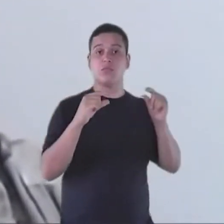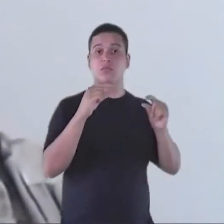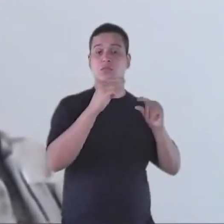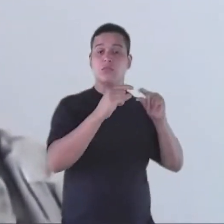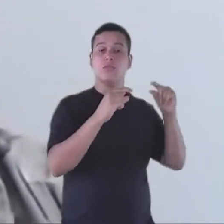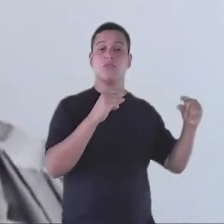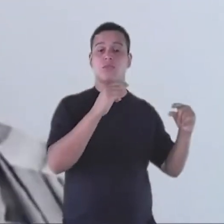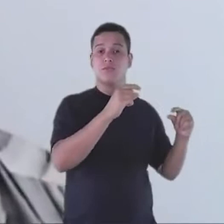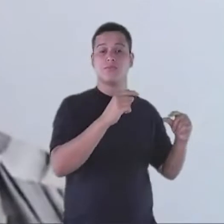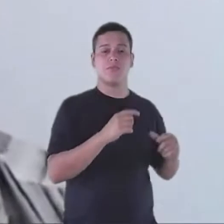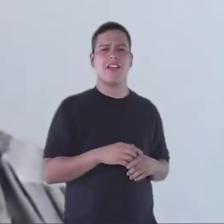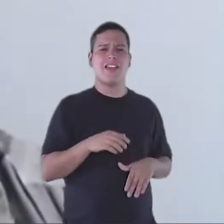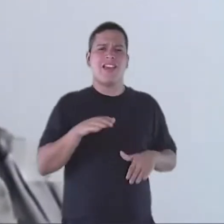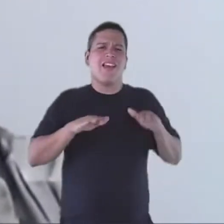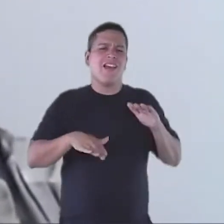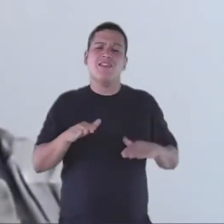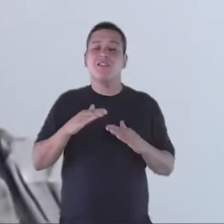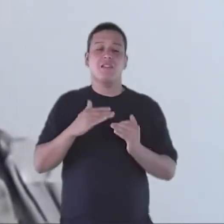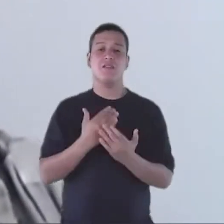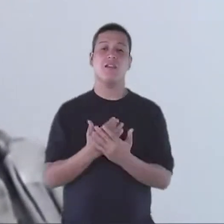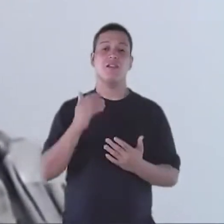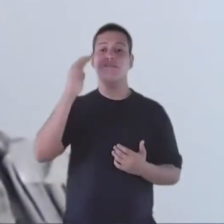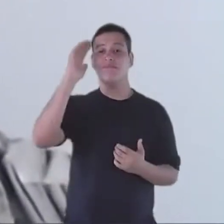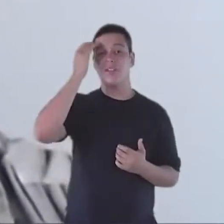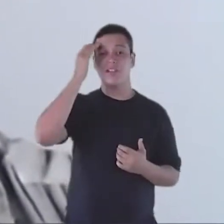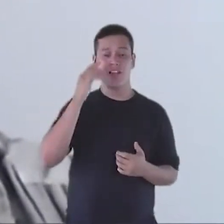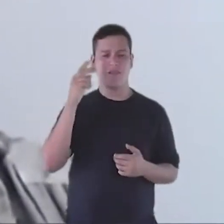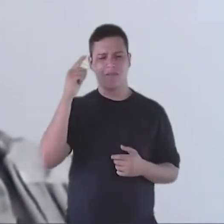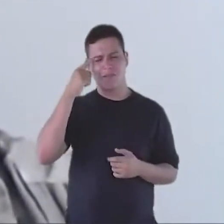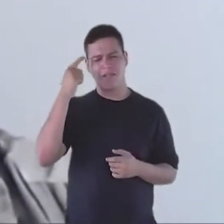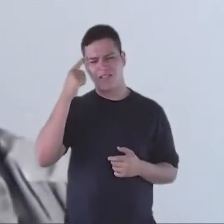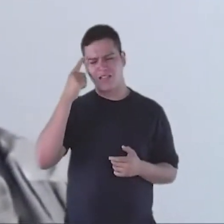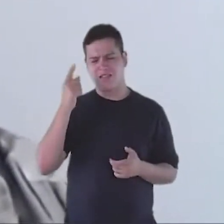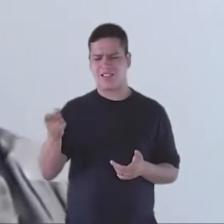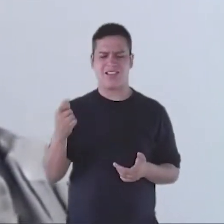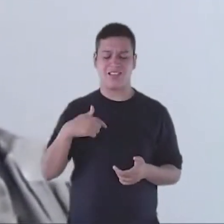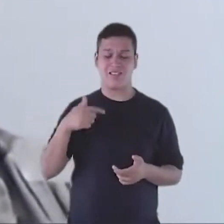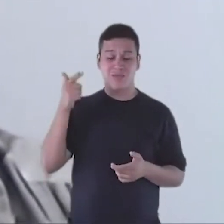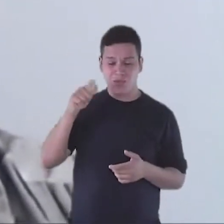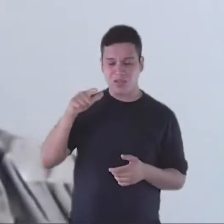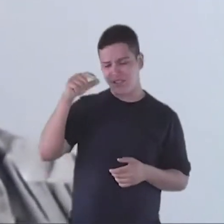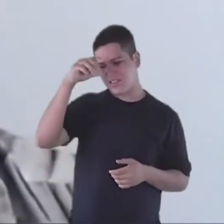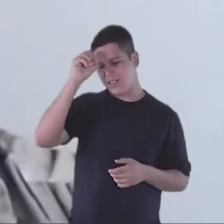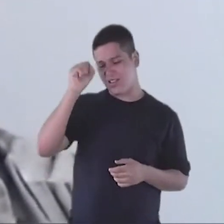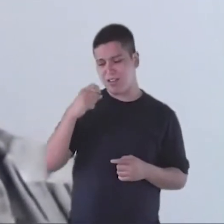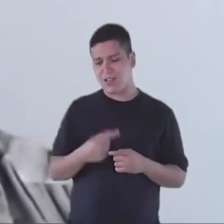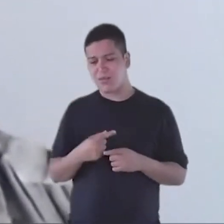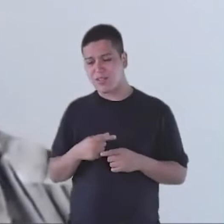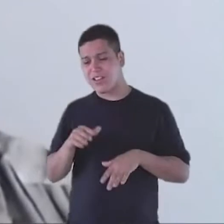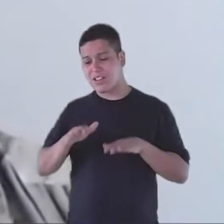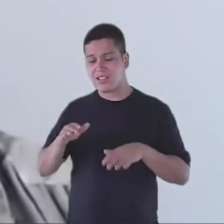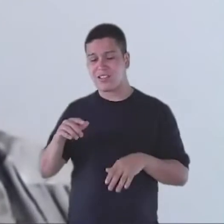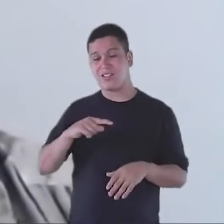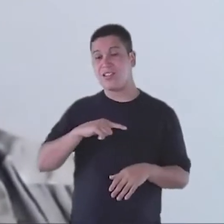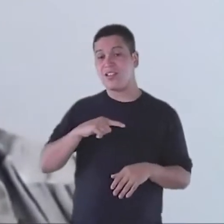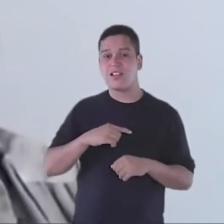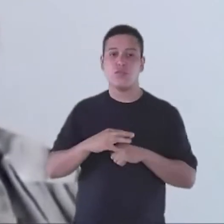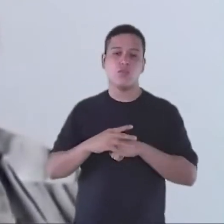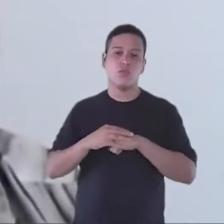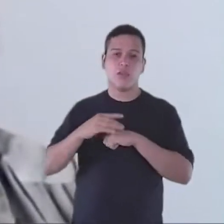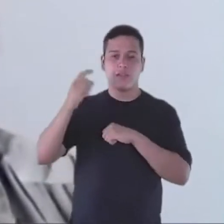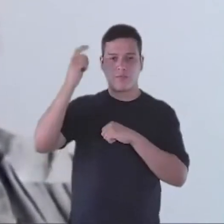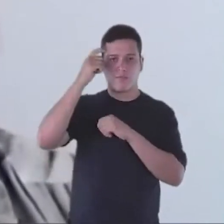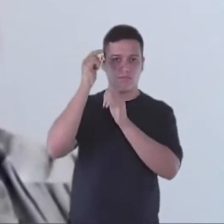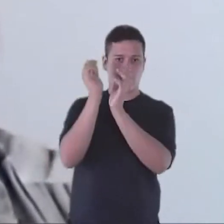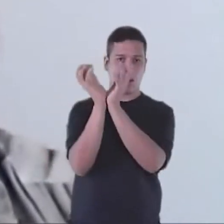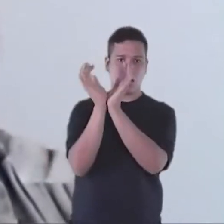escrever. Eu tinha um diagnóstico de retardo mental. Eu tinha 7 anos